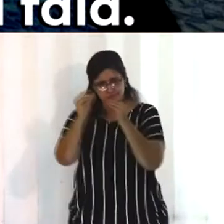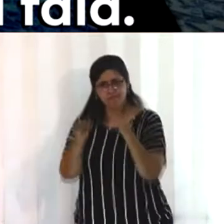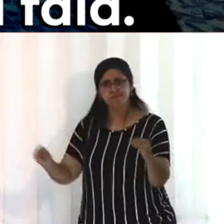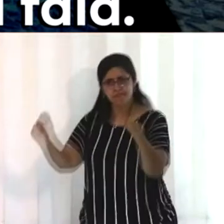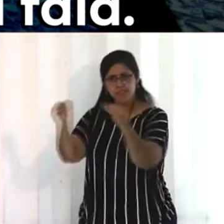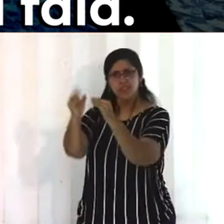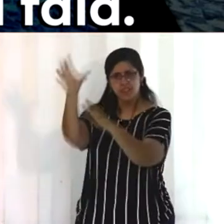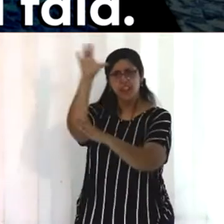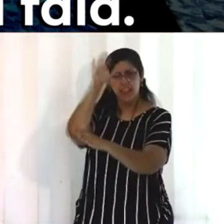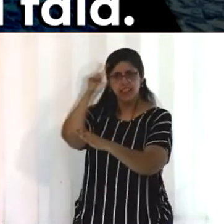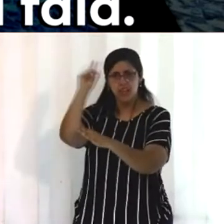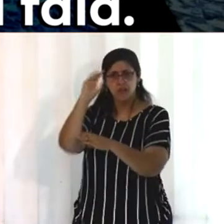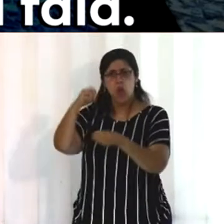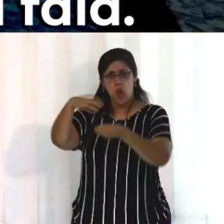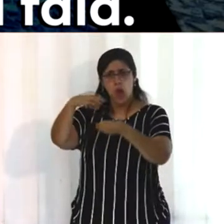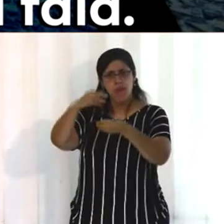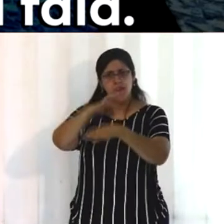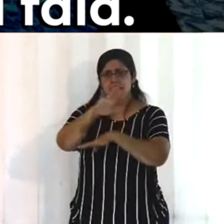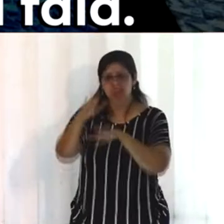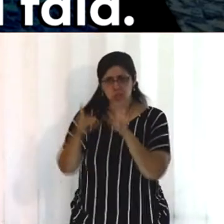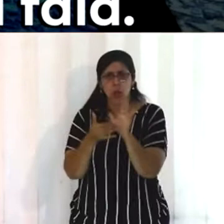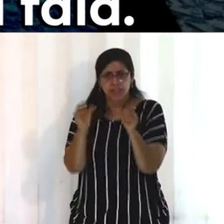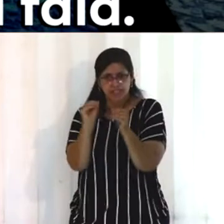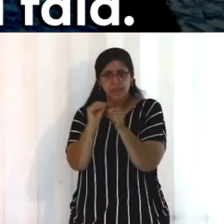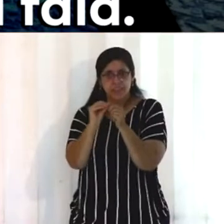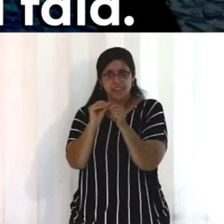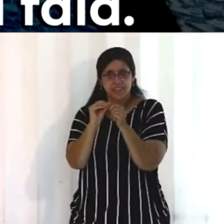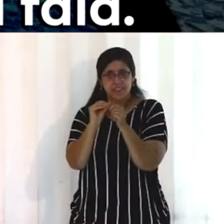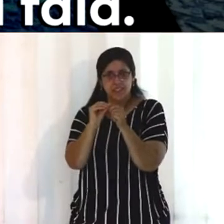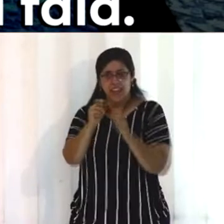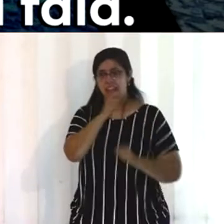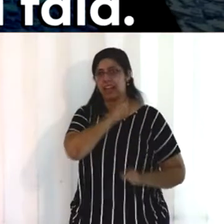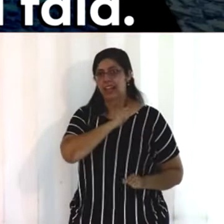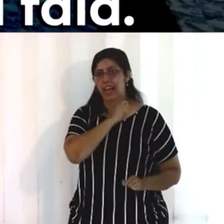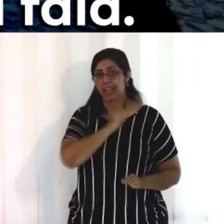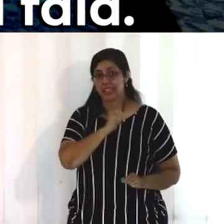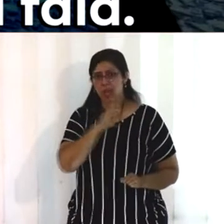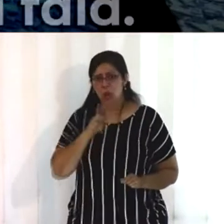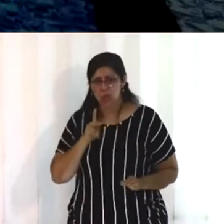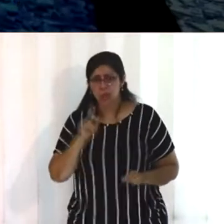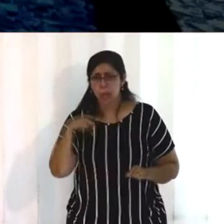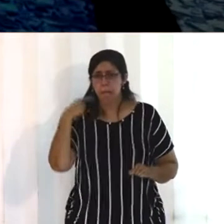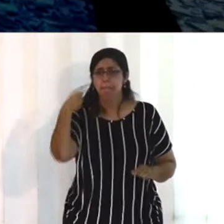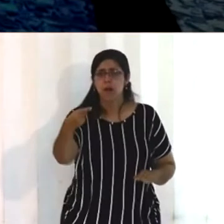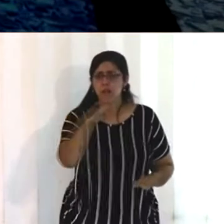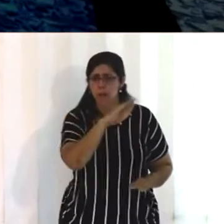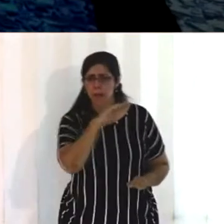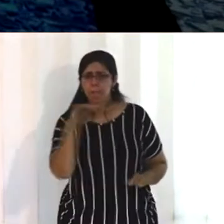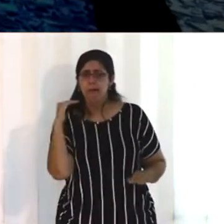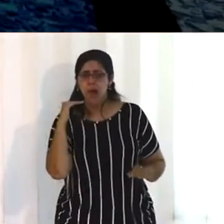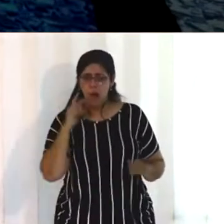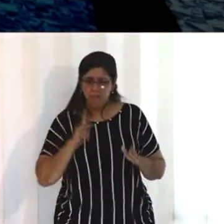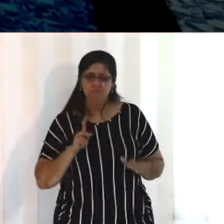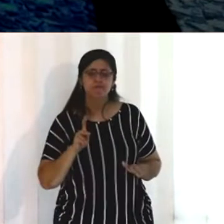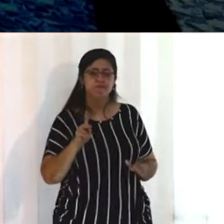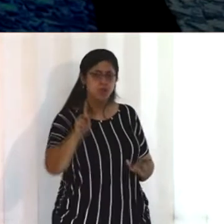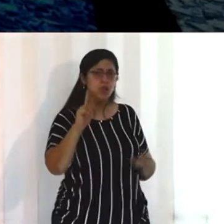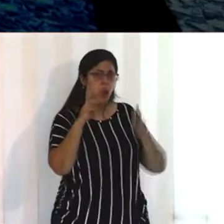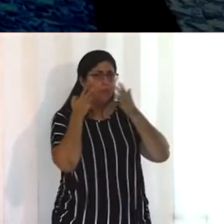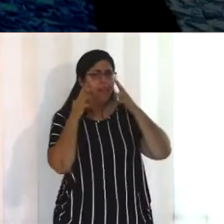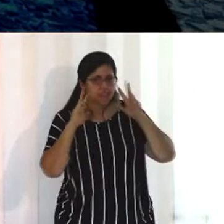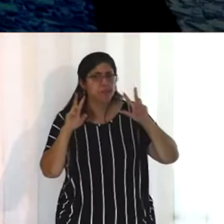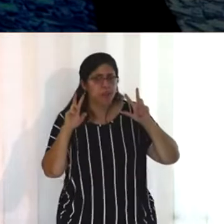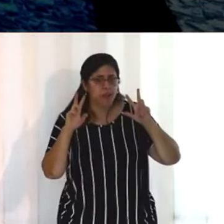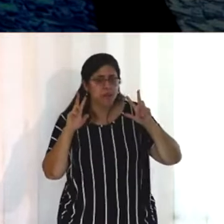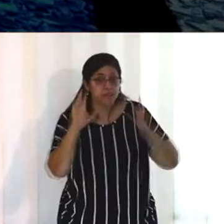suas ofertas. Por meio dela, também mesmo depois de morto, ainda fala. Pela fé, Enoque